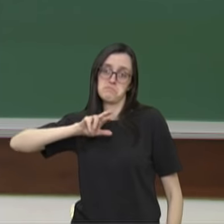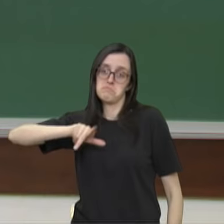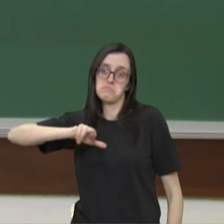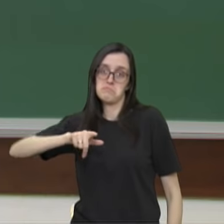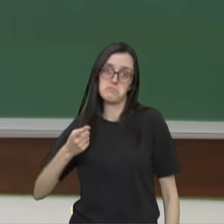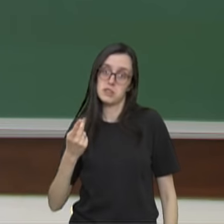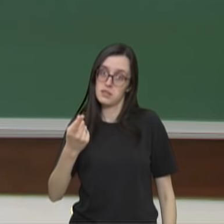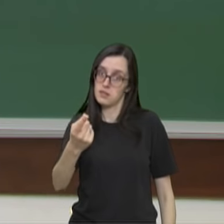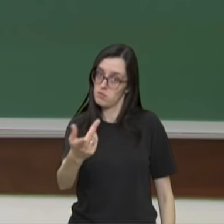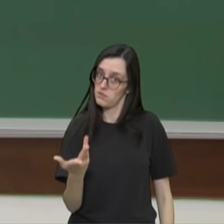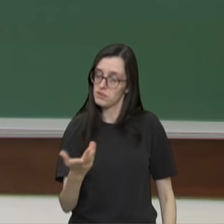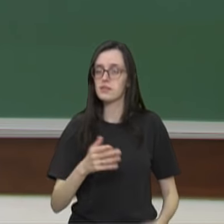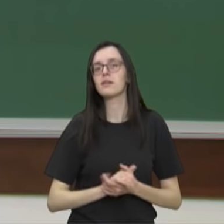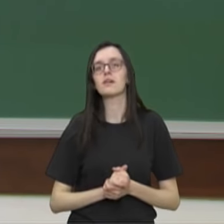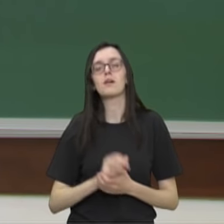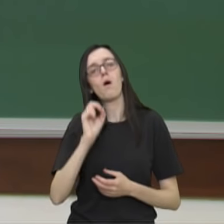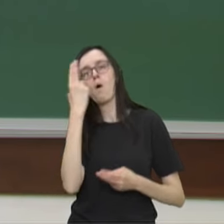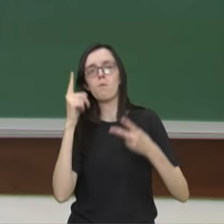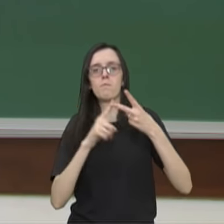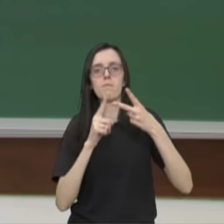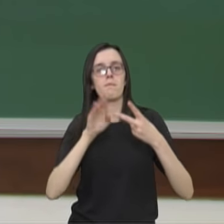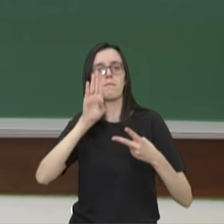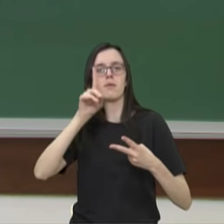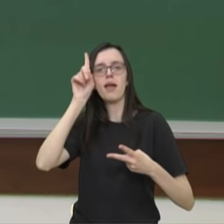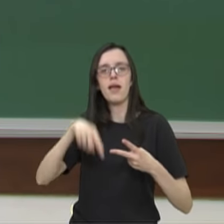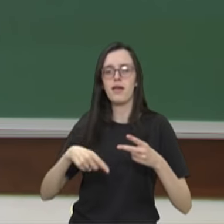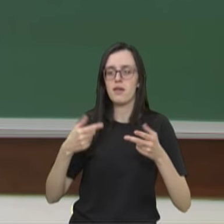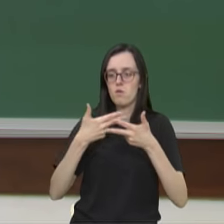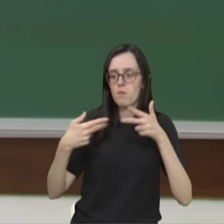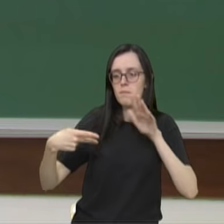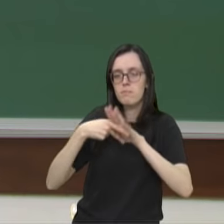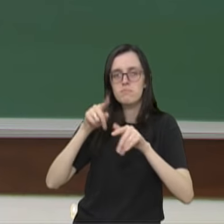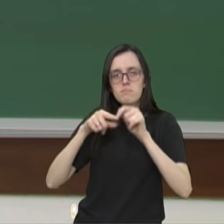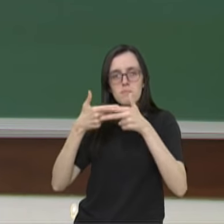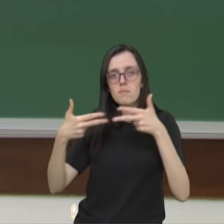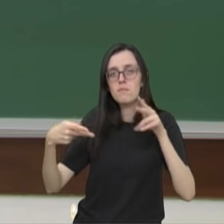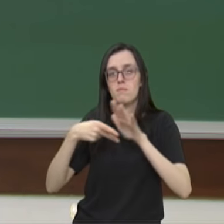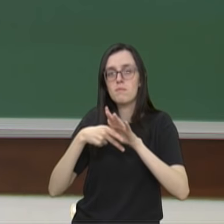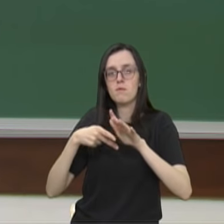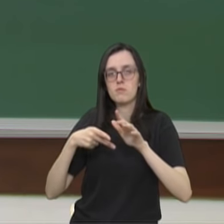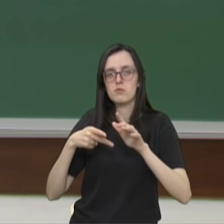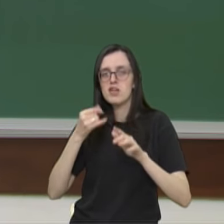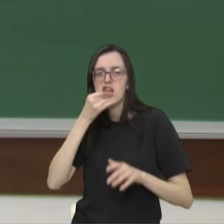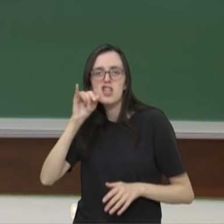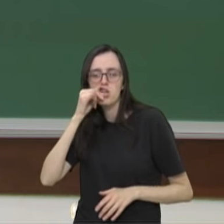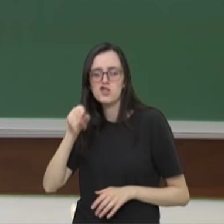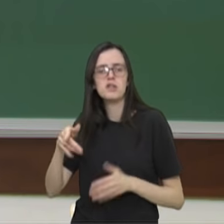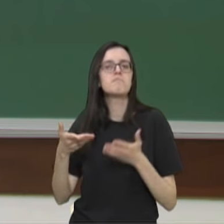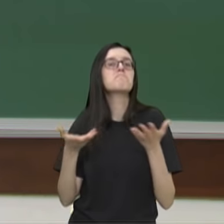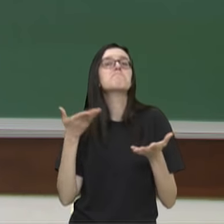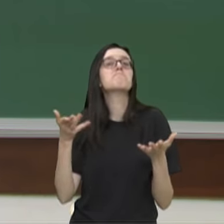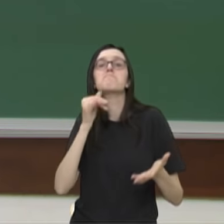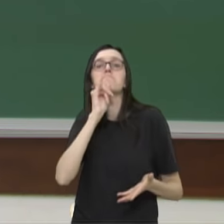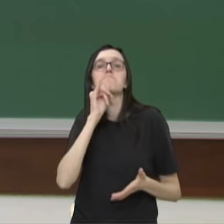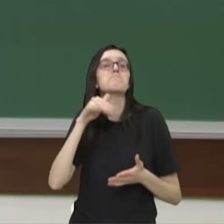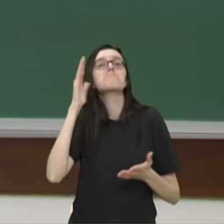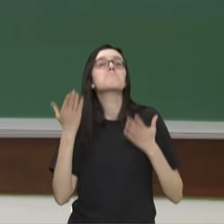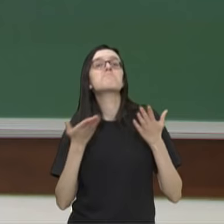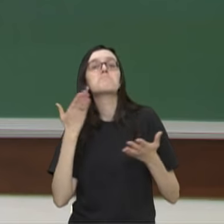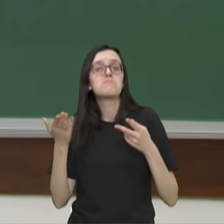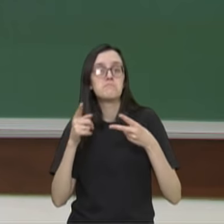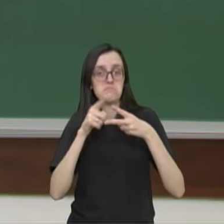de uma indústria de bens não duráveis ou a letra b eletro eletrônicas o que que ainda mais que ainda mais letra a